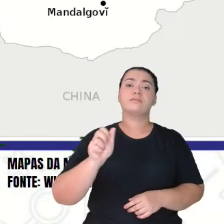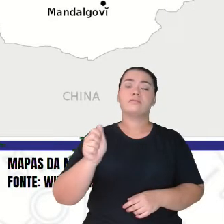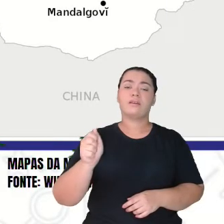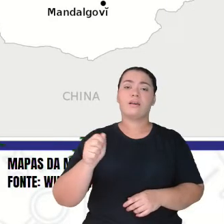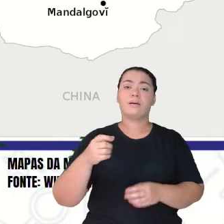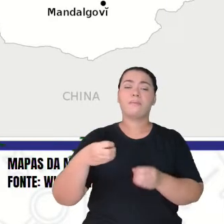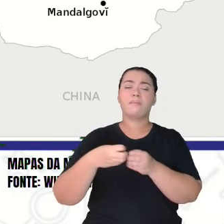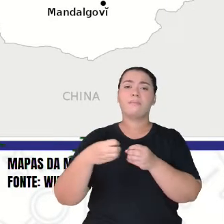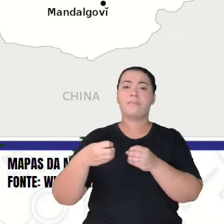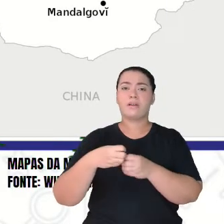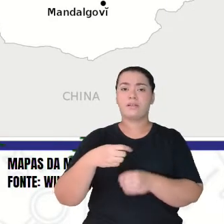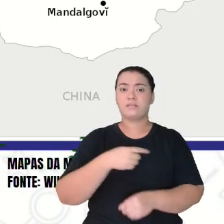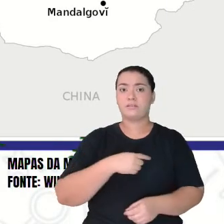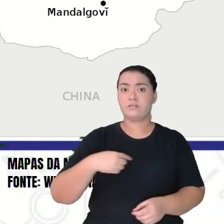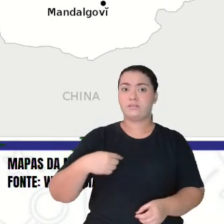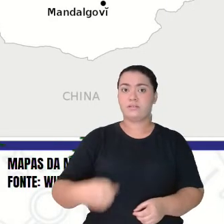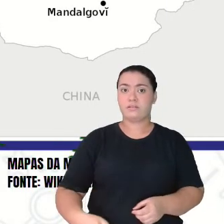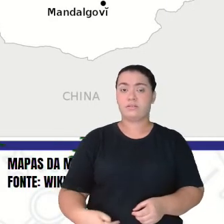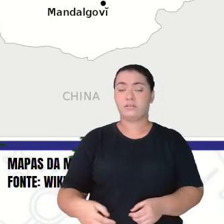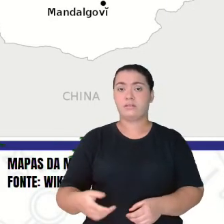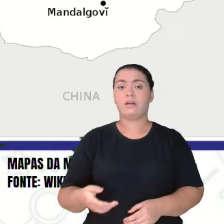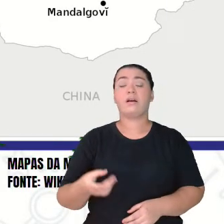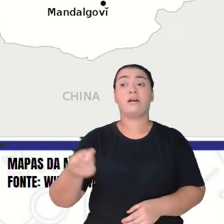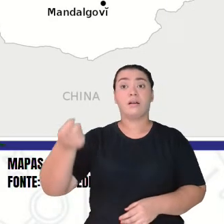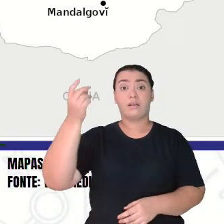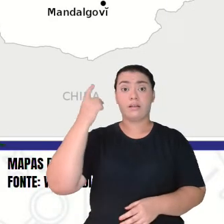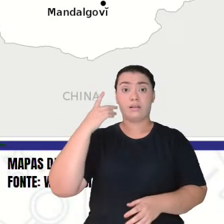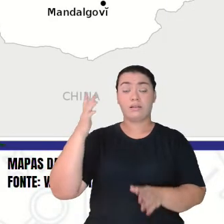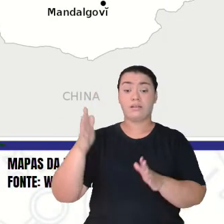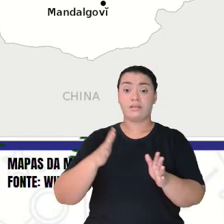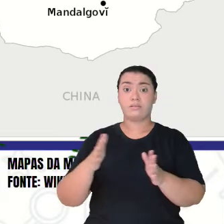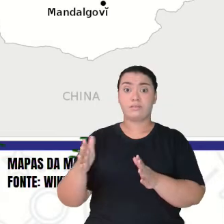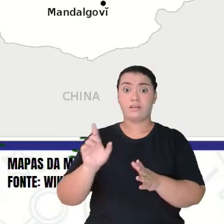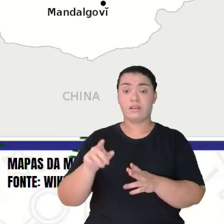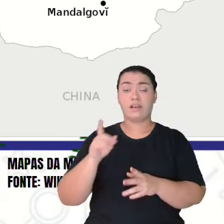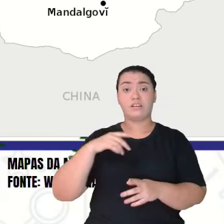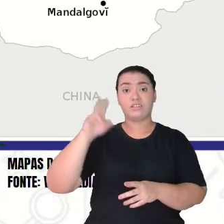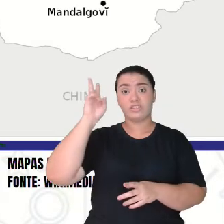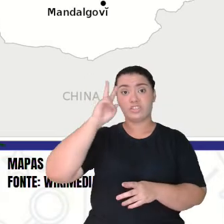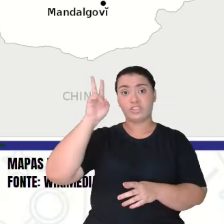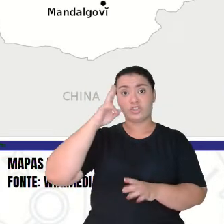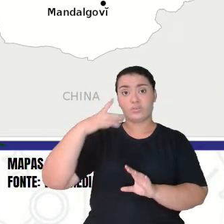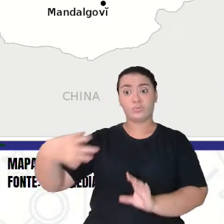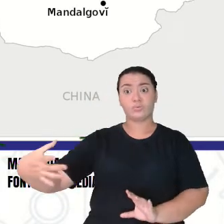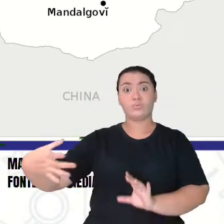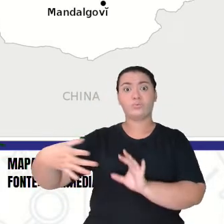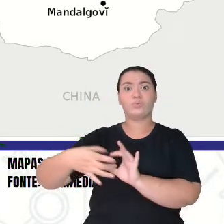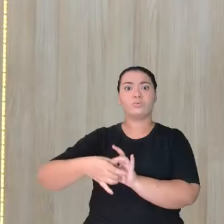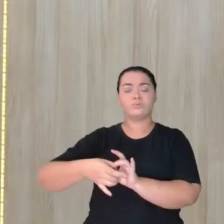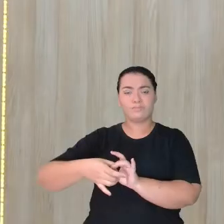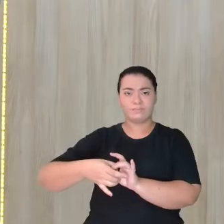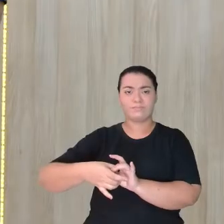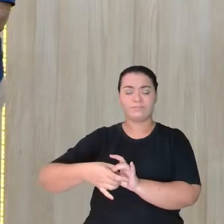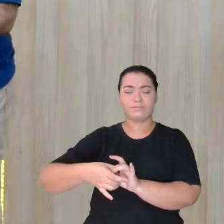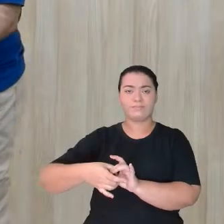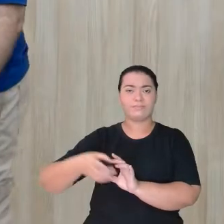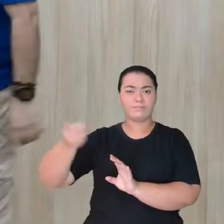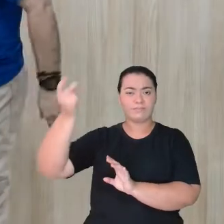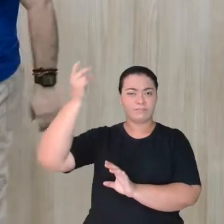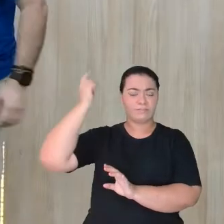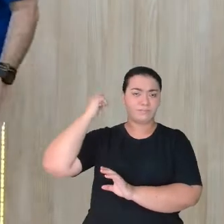China. Na realidade, durante um período, né, a história desses dois povos ela se entrecruza